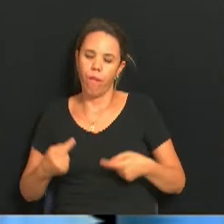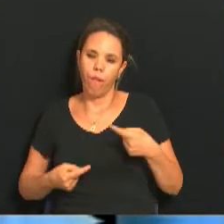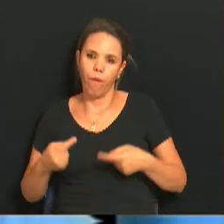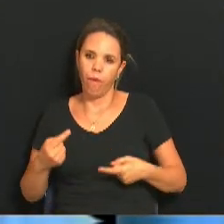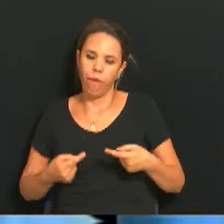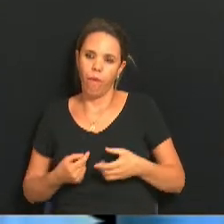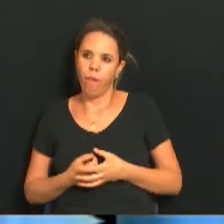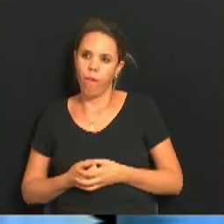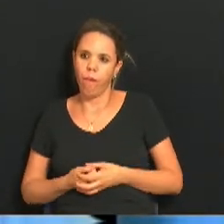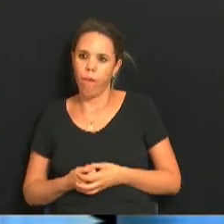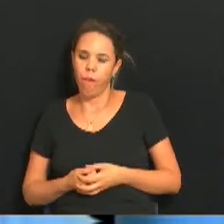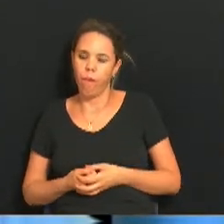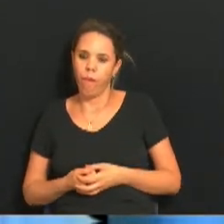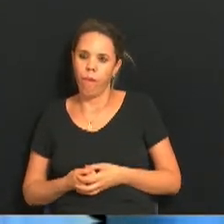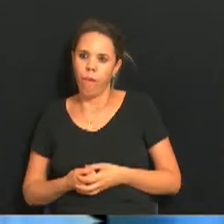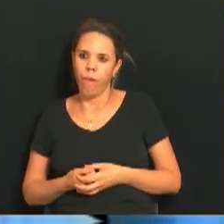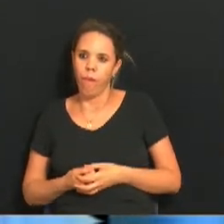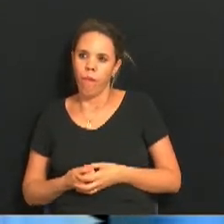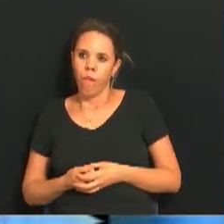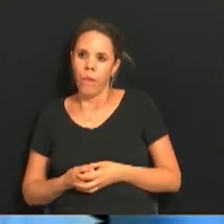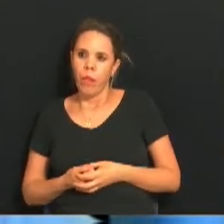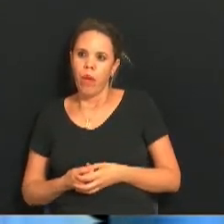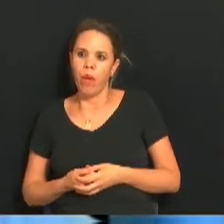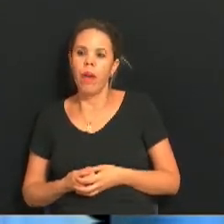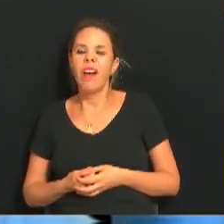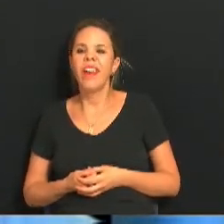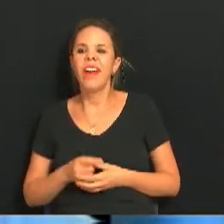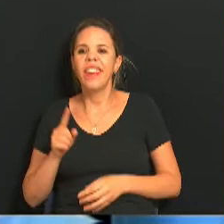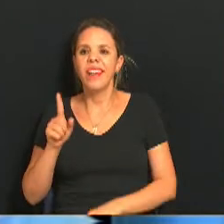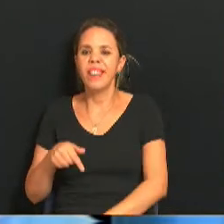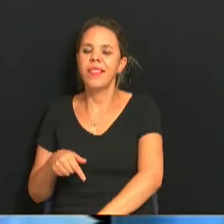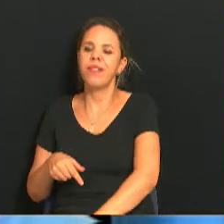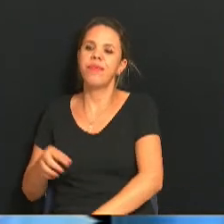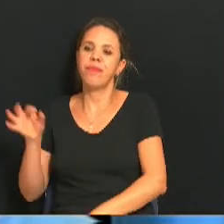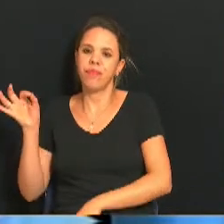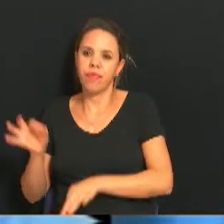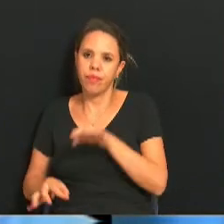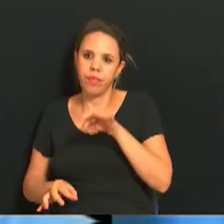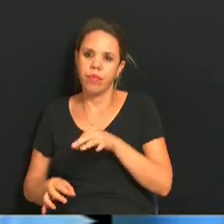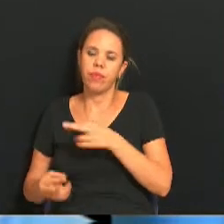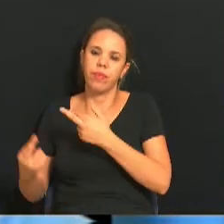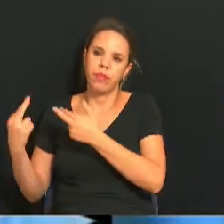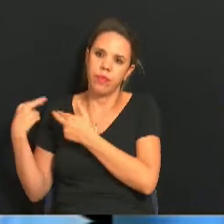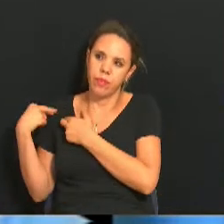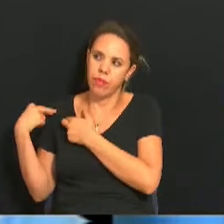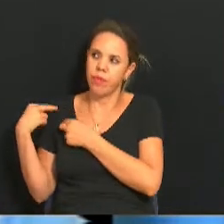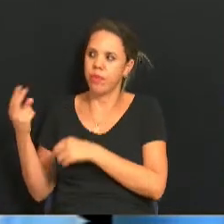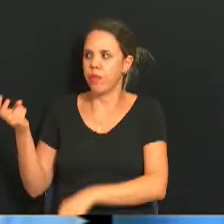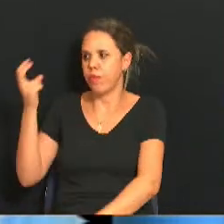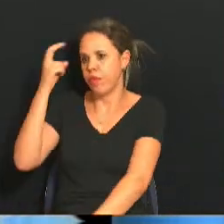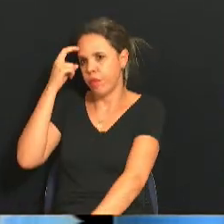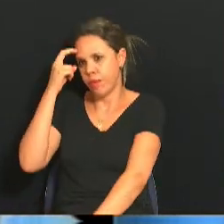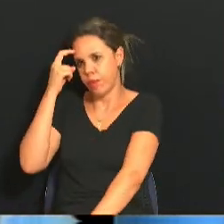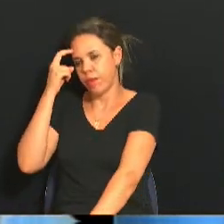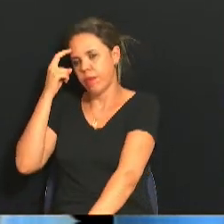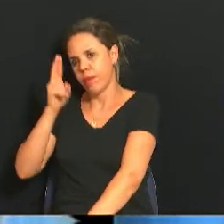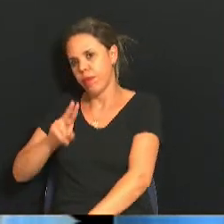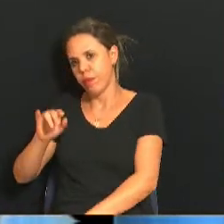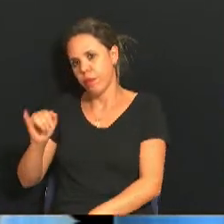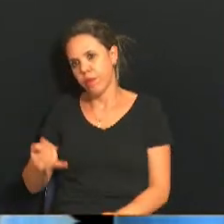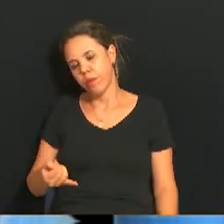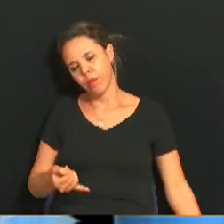tomamos ali no Concelho o tombamento é um instrumento jurídico de tutela do património cultural e serve para